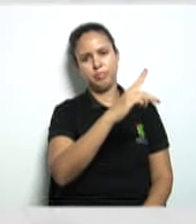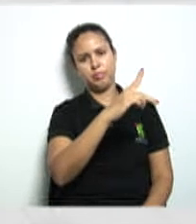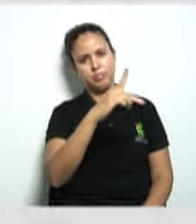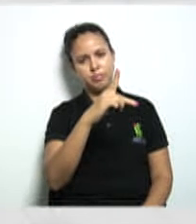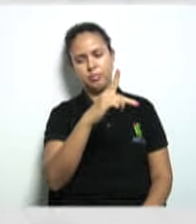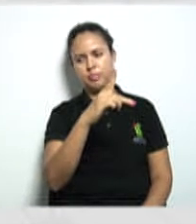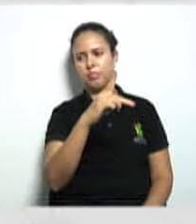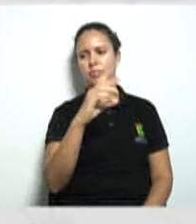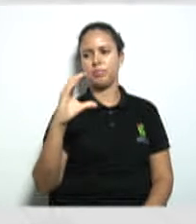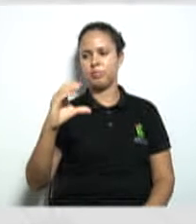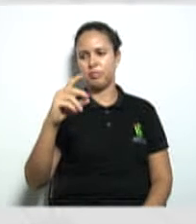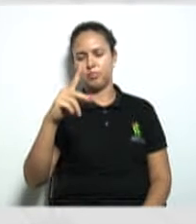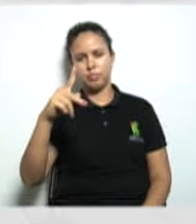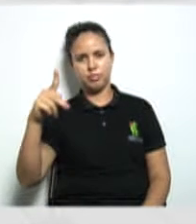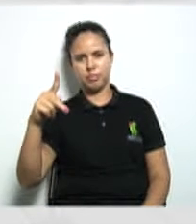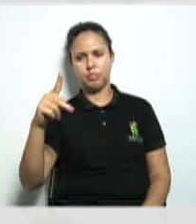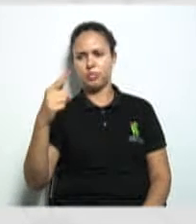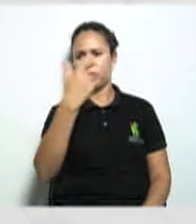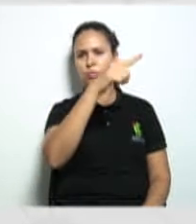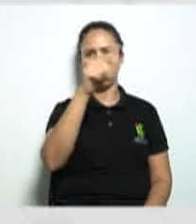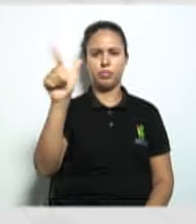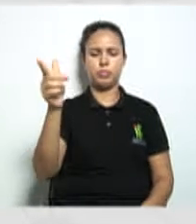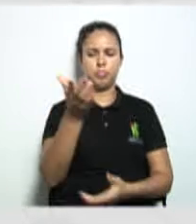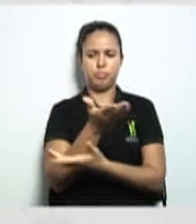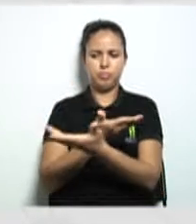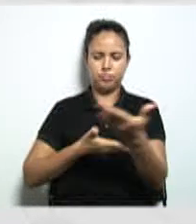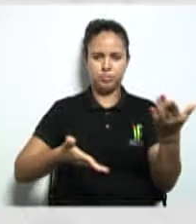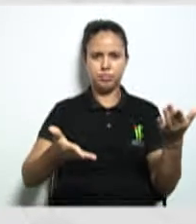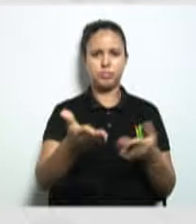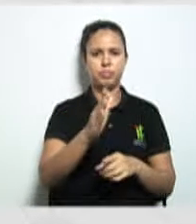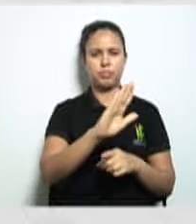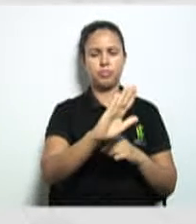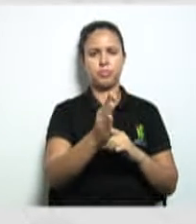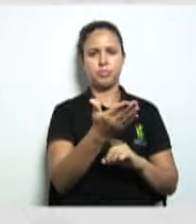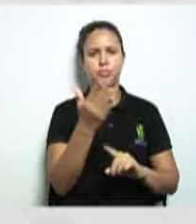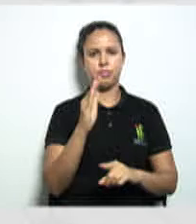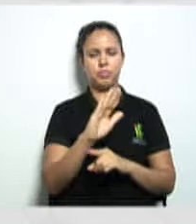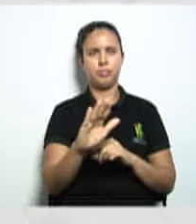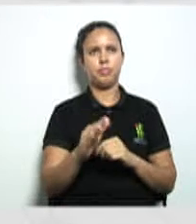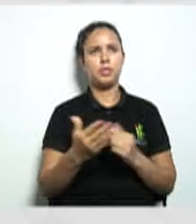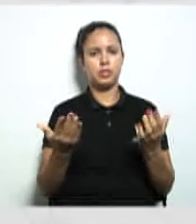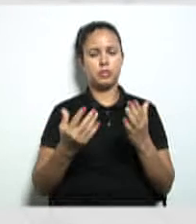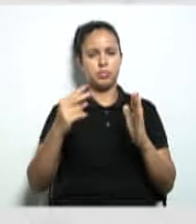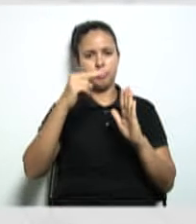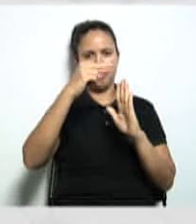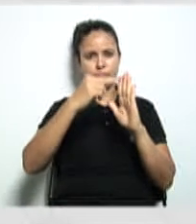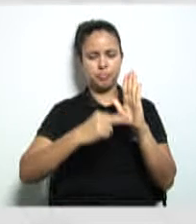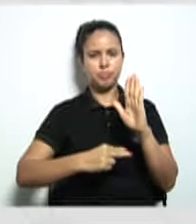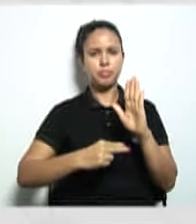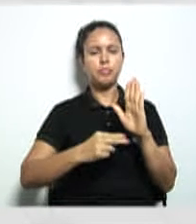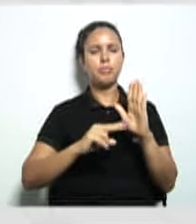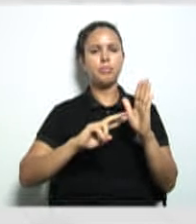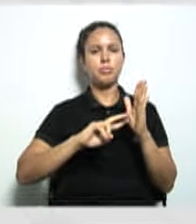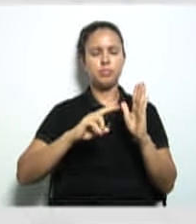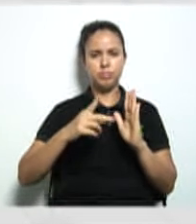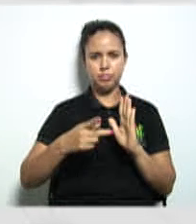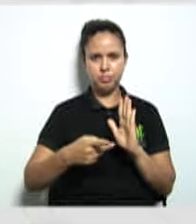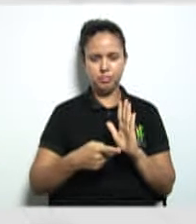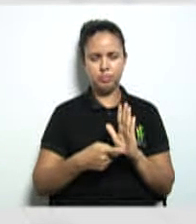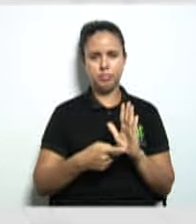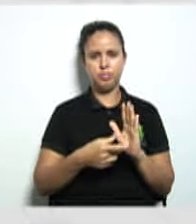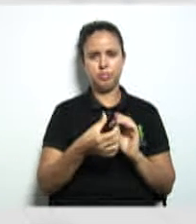outras cooperativas. Vamos fazer a leitura aqui do significado